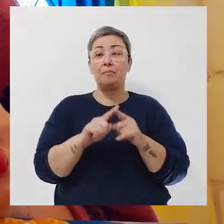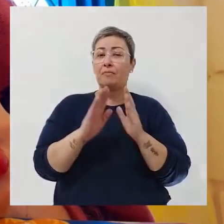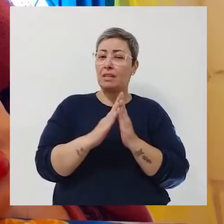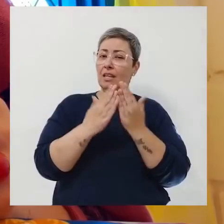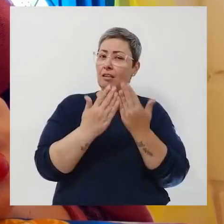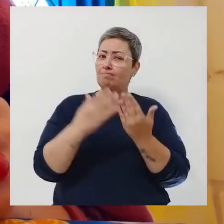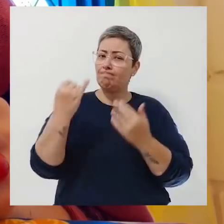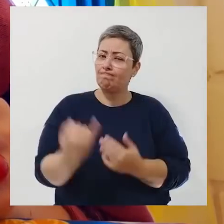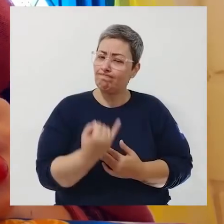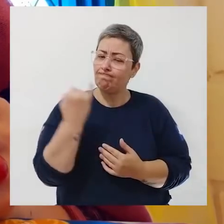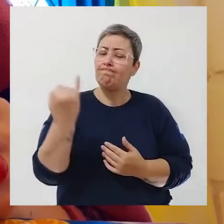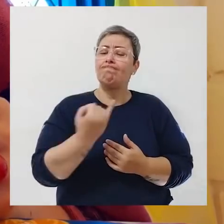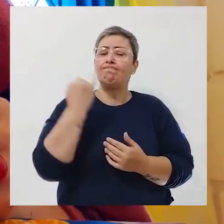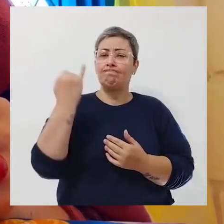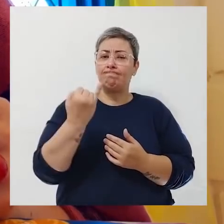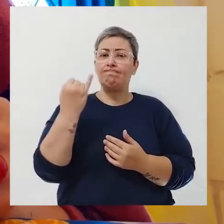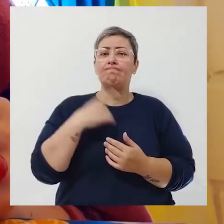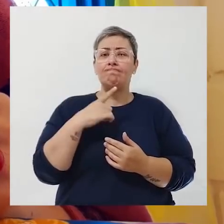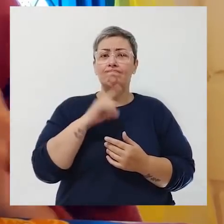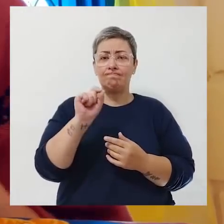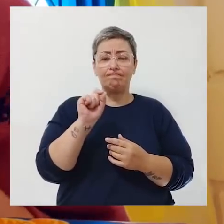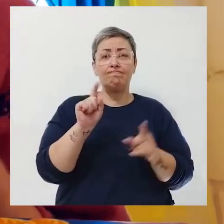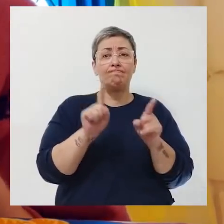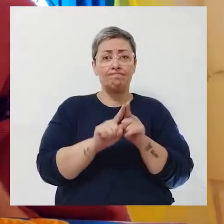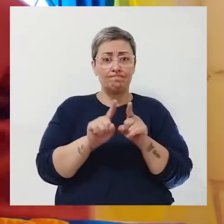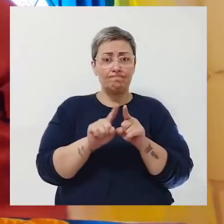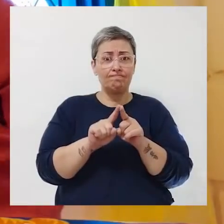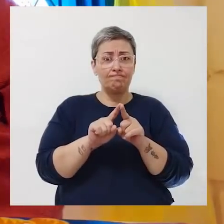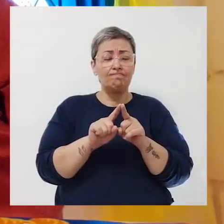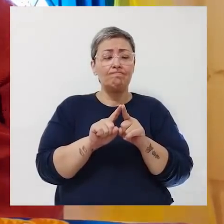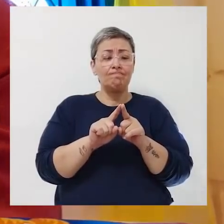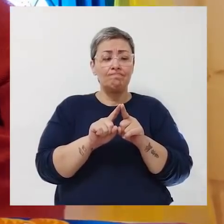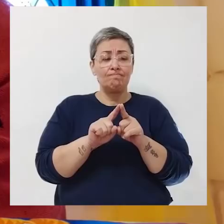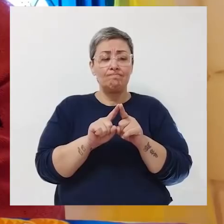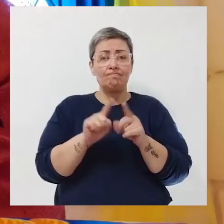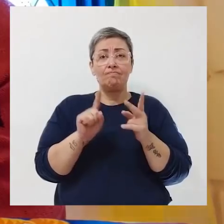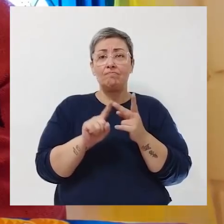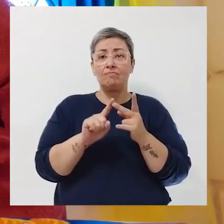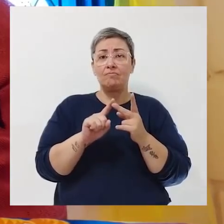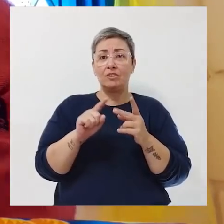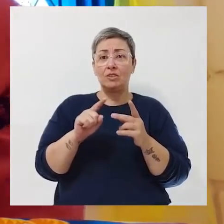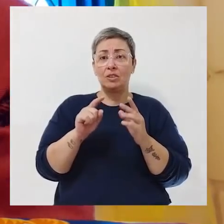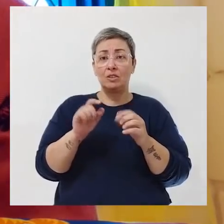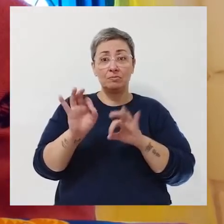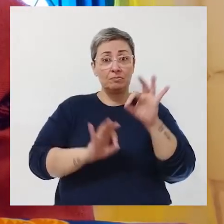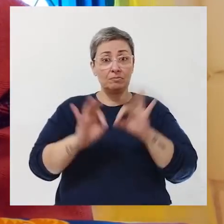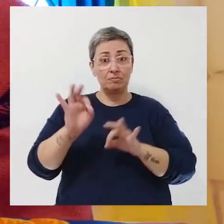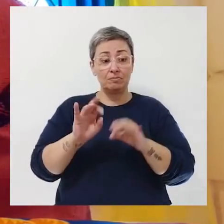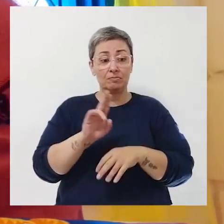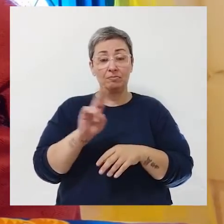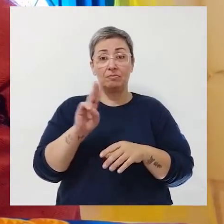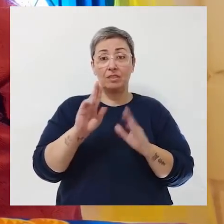este livro é um livro tão importante que ele saiu inclusive para este